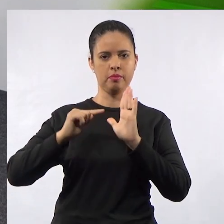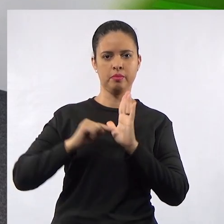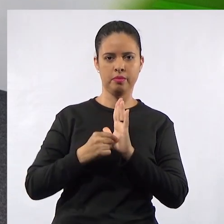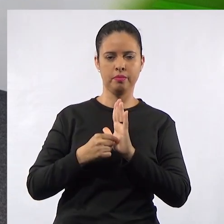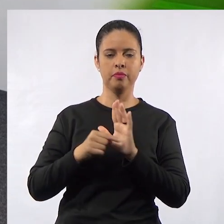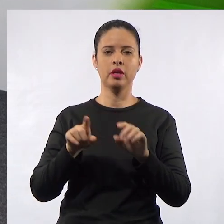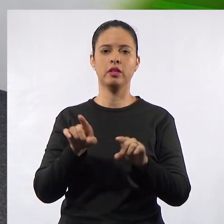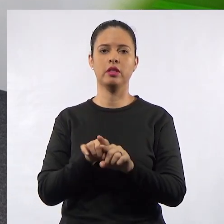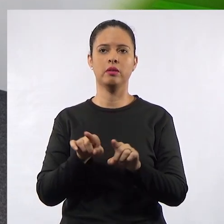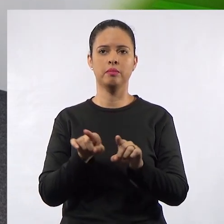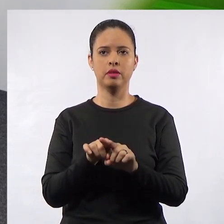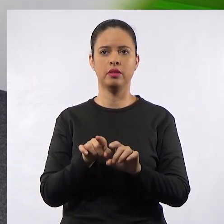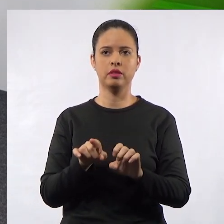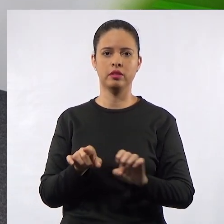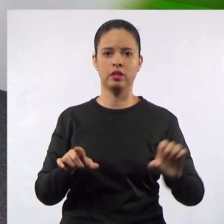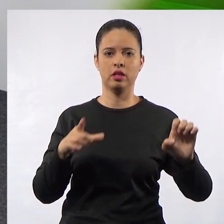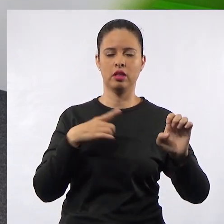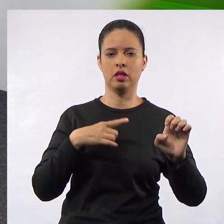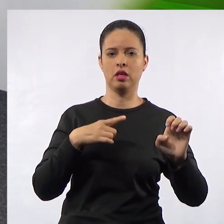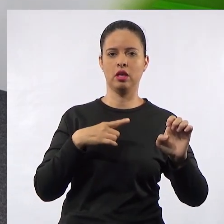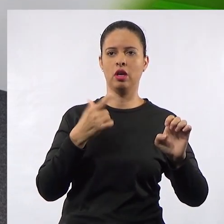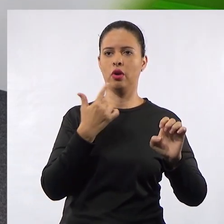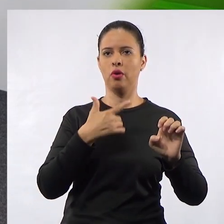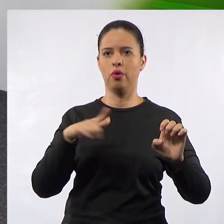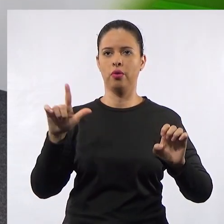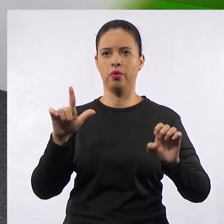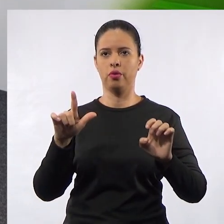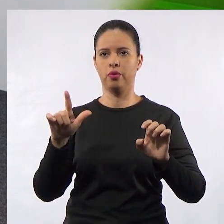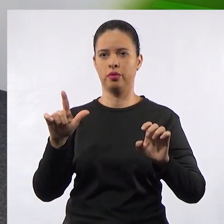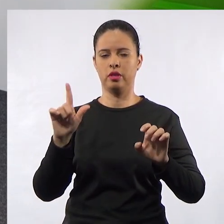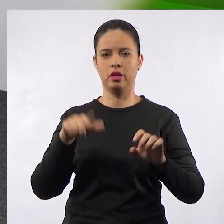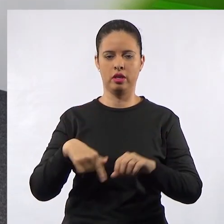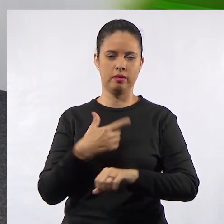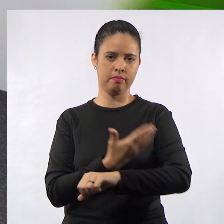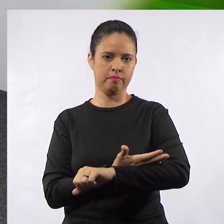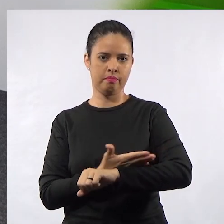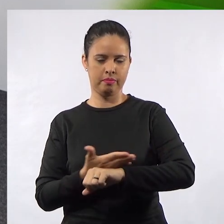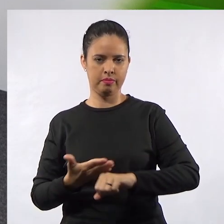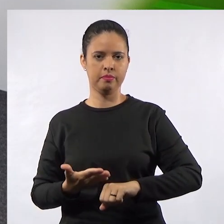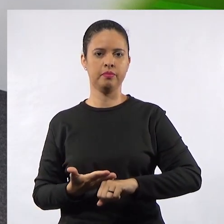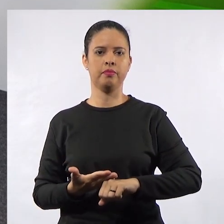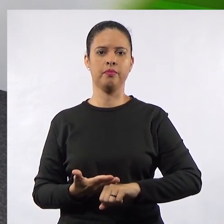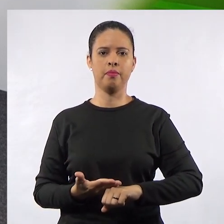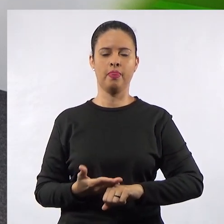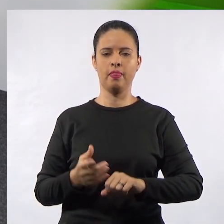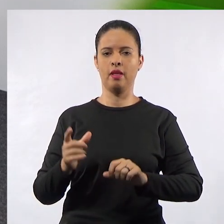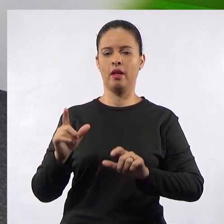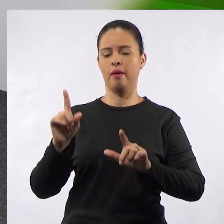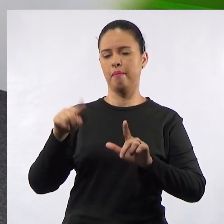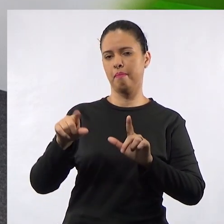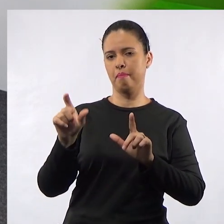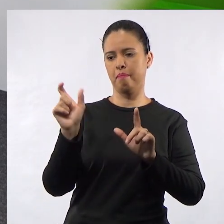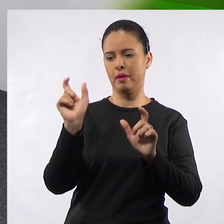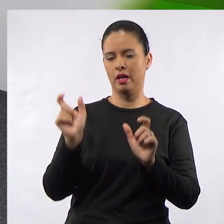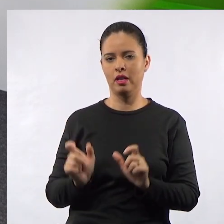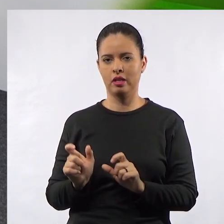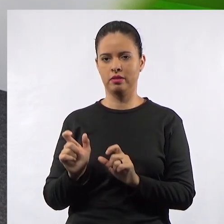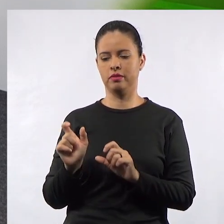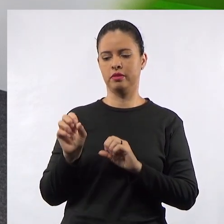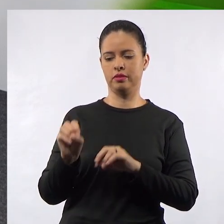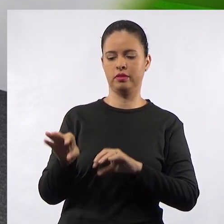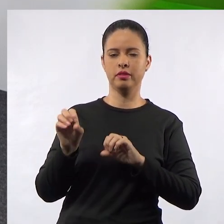e pontos aqui a minha esquerda também uma outra parede branca onde temos a sigla EAD que significa